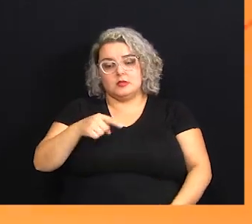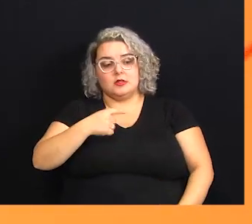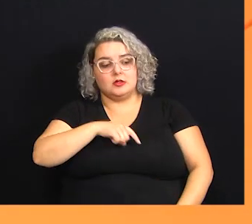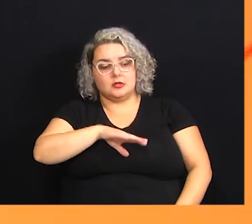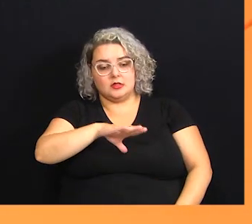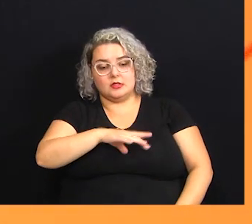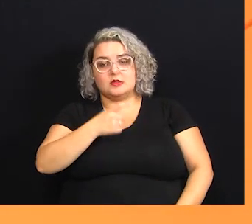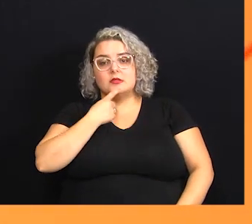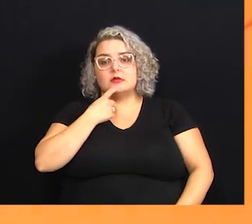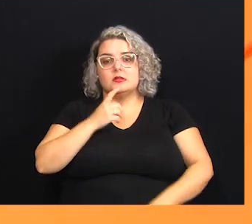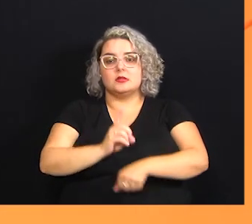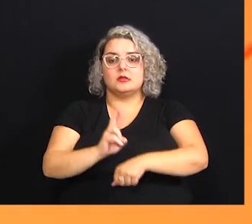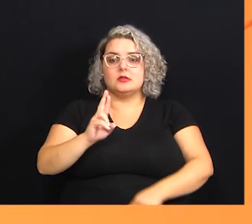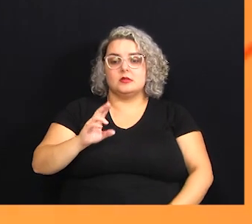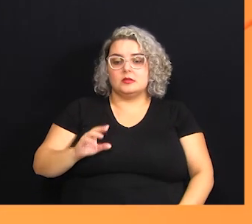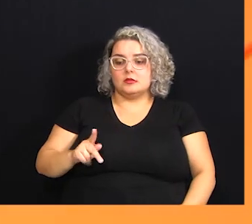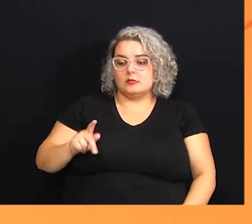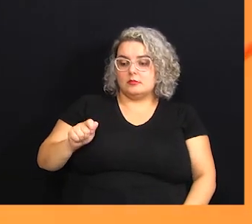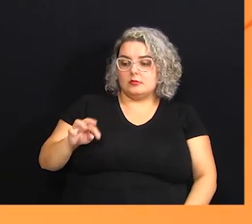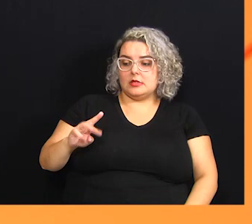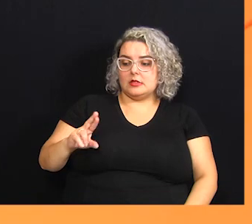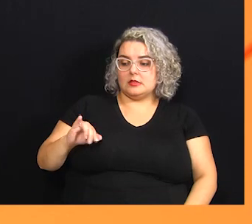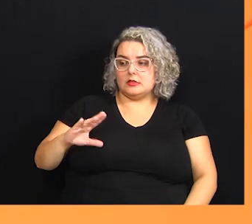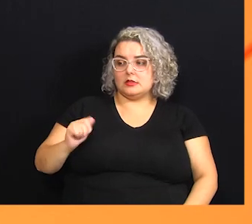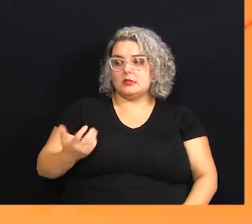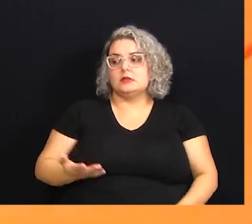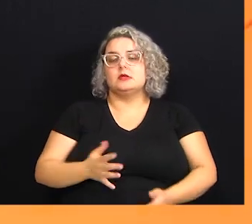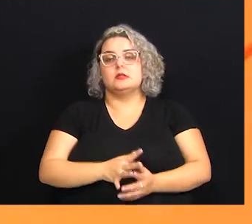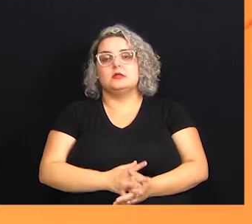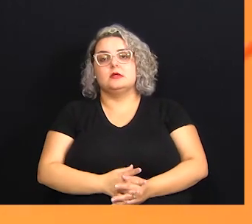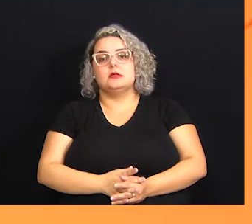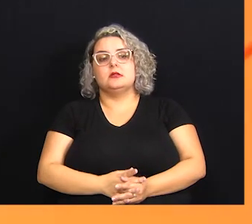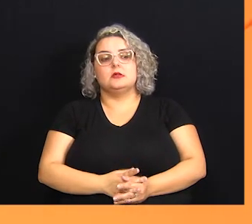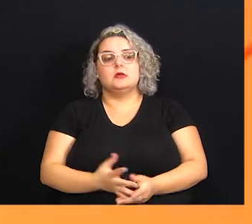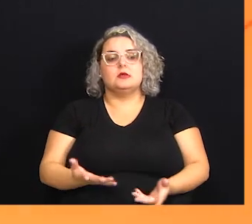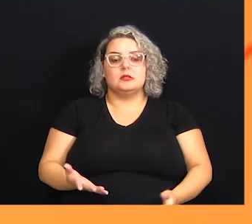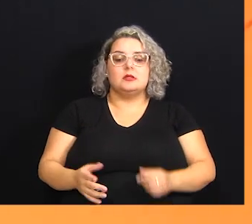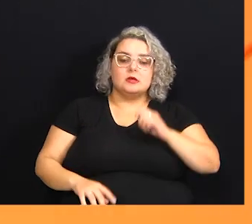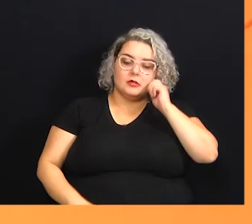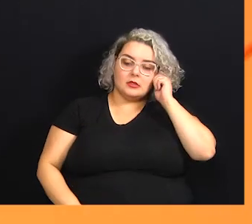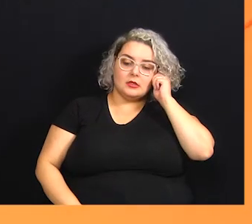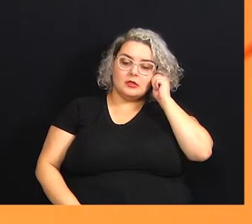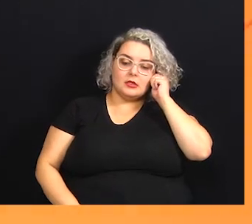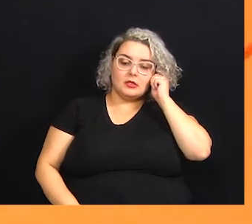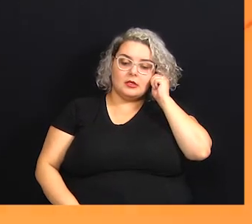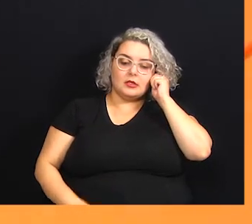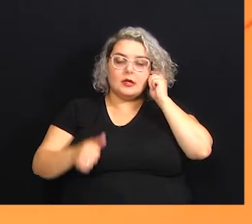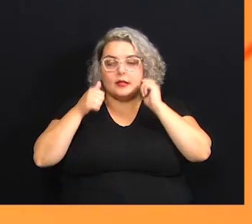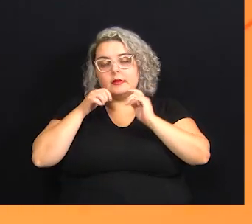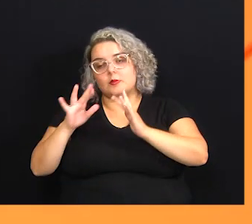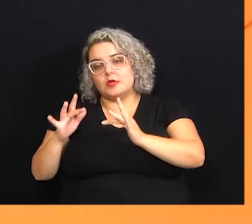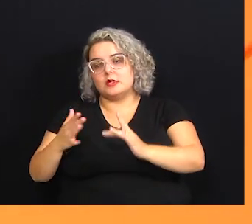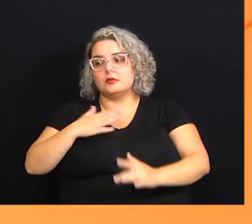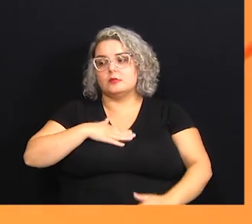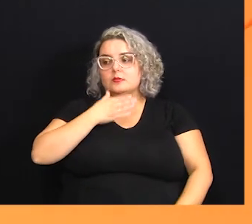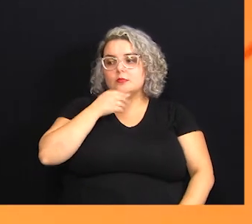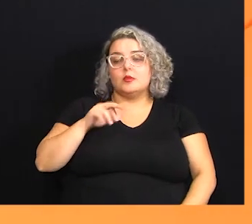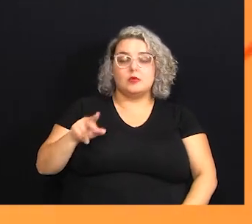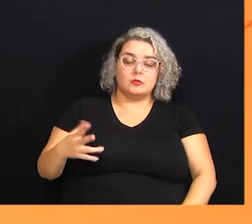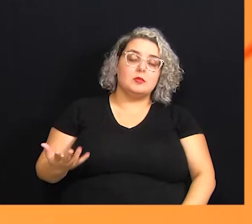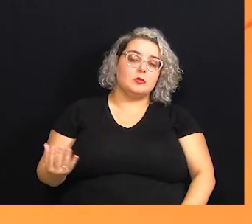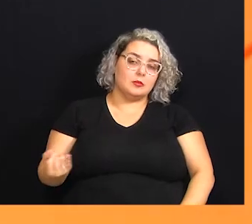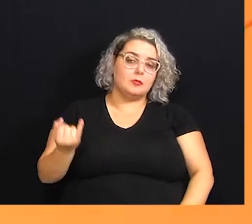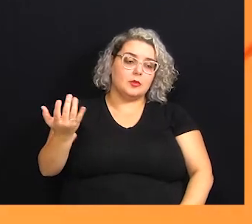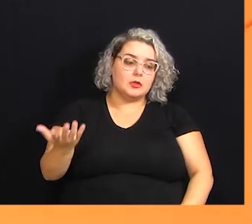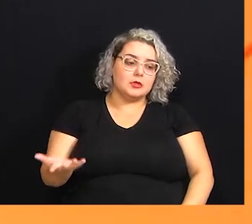Campinas, a doutora Patrícia Aquino, aí da Unicamp, o meu irmão foi extremamente importante, minha namorada foi muito importante, pessoas que me fazem, vai até o final, esse livro é maior